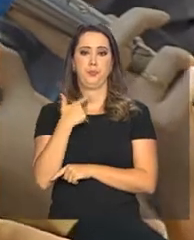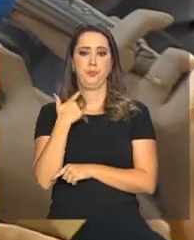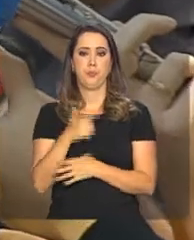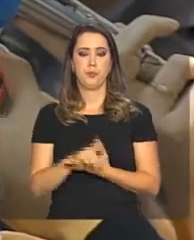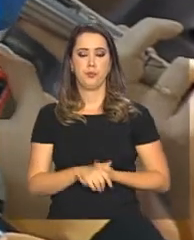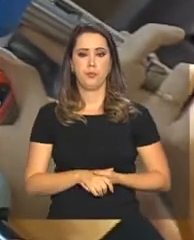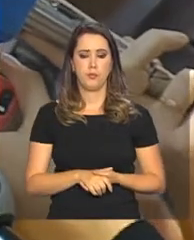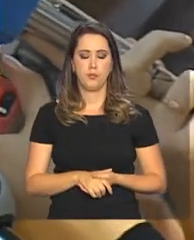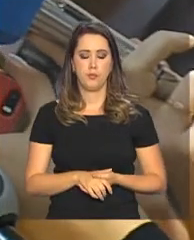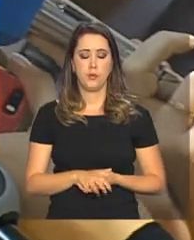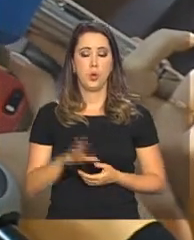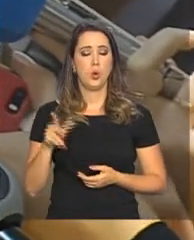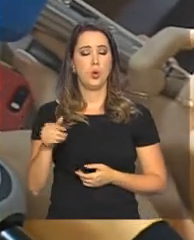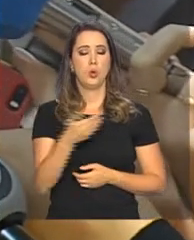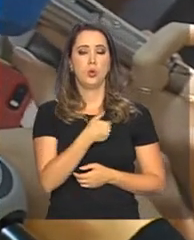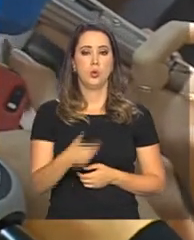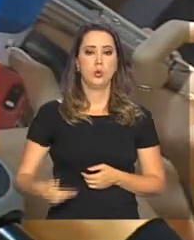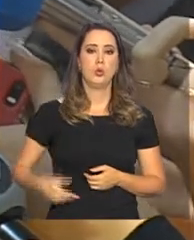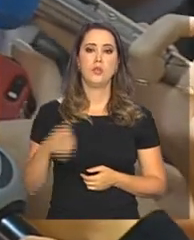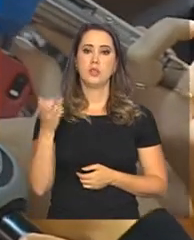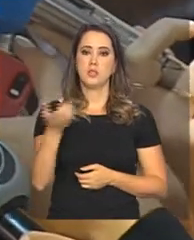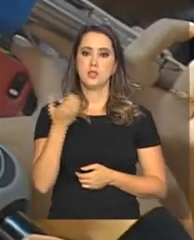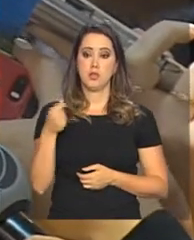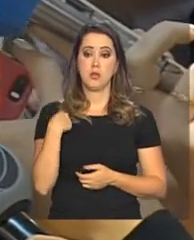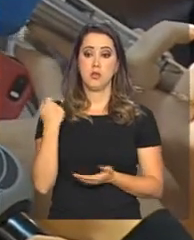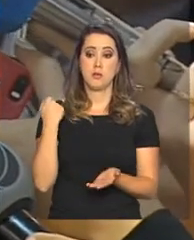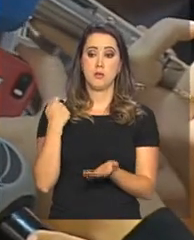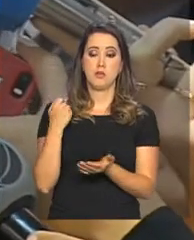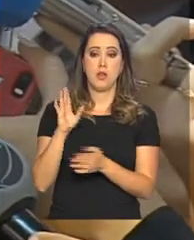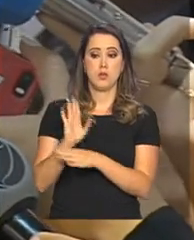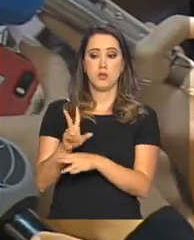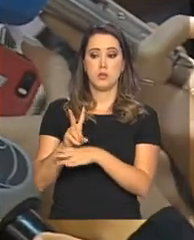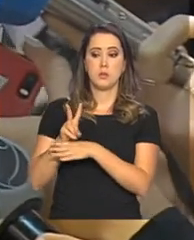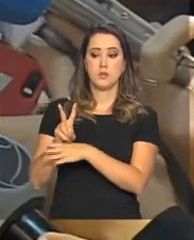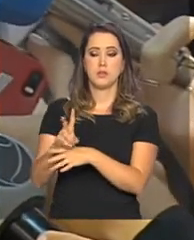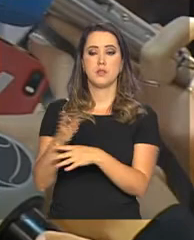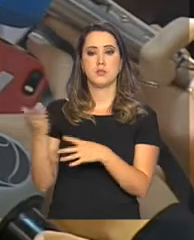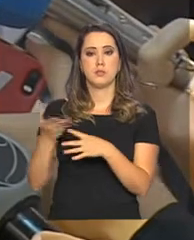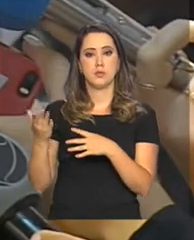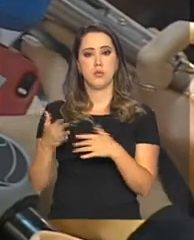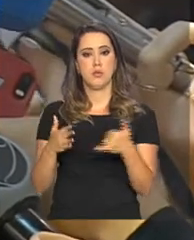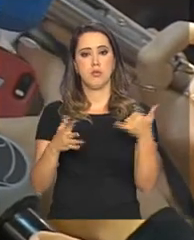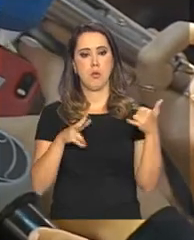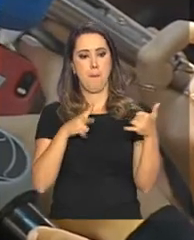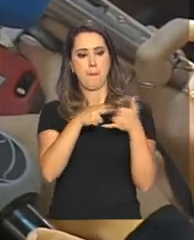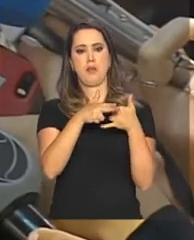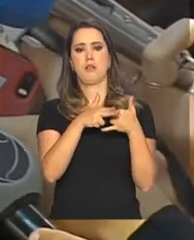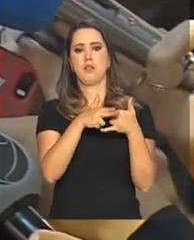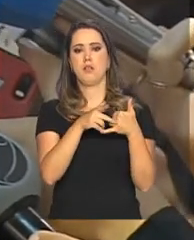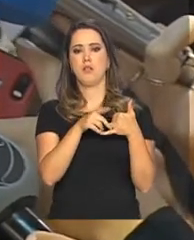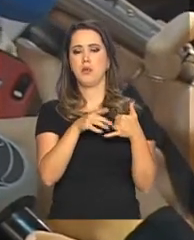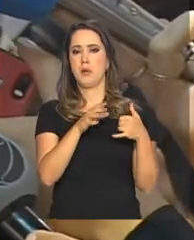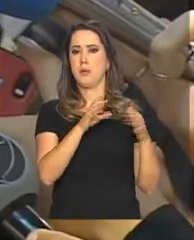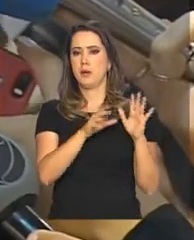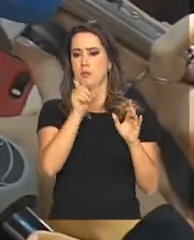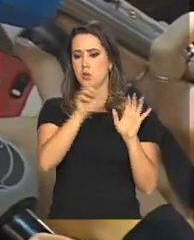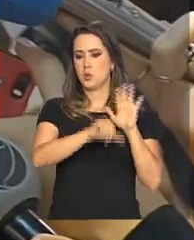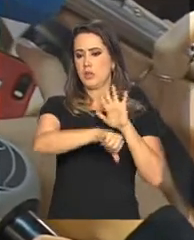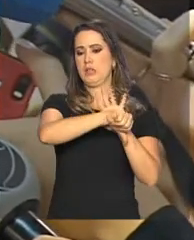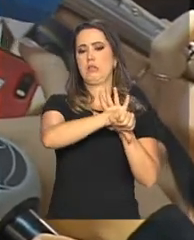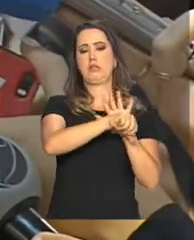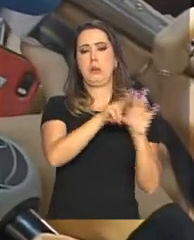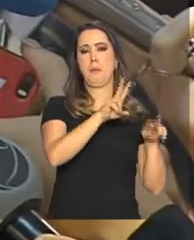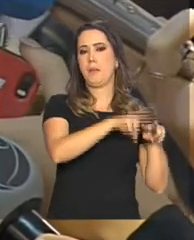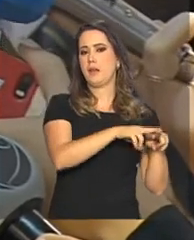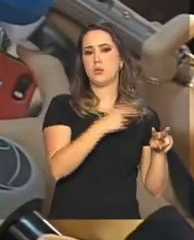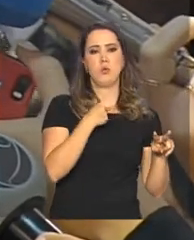governo estadual que quiser nós financiamos bloqueadores de sinais de celulares para que o crime preso nos comunicam crime na rua